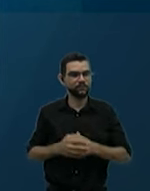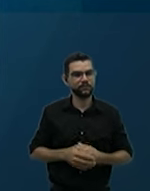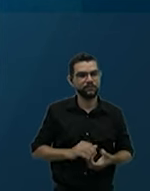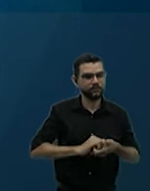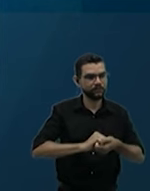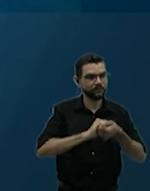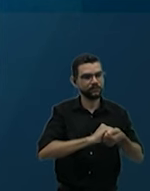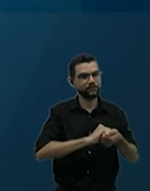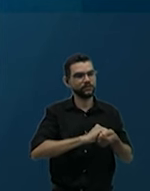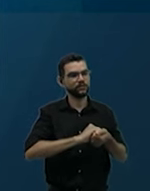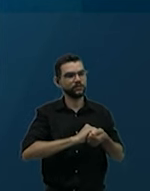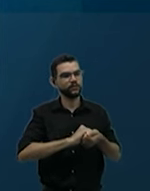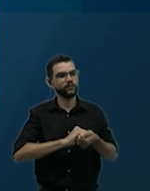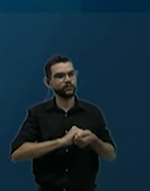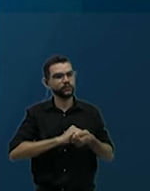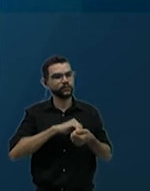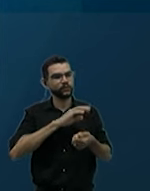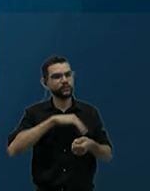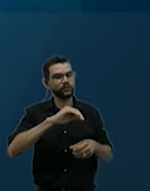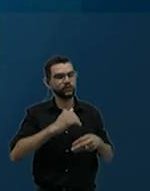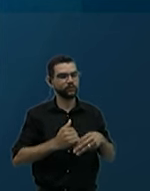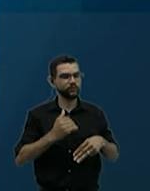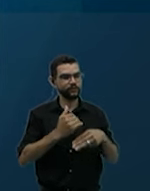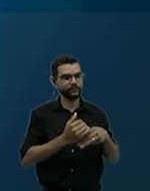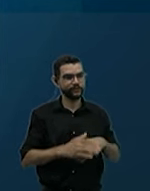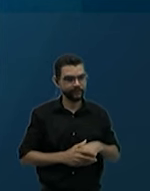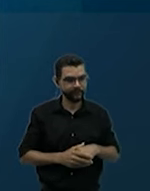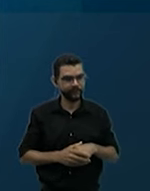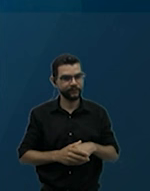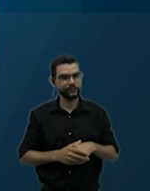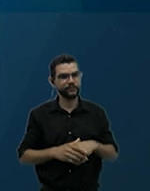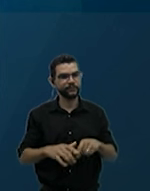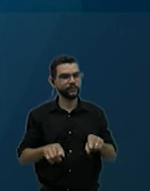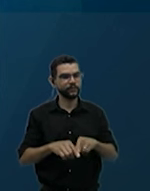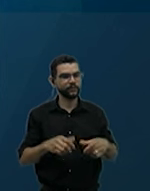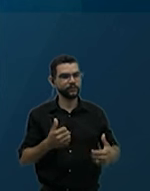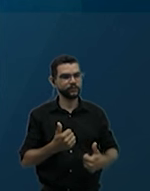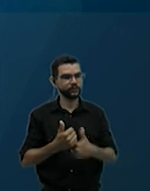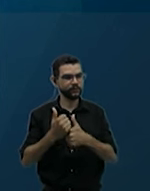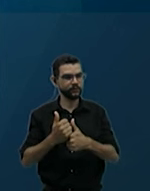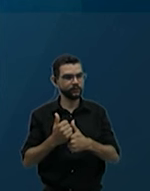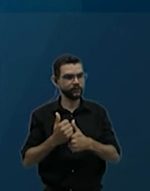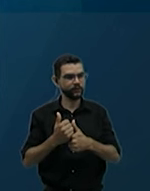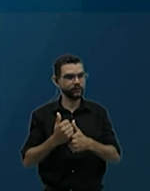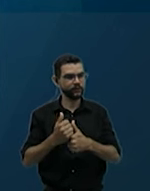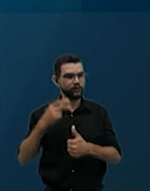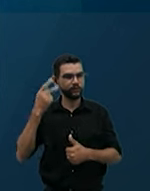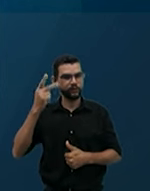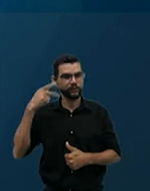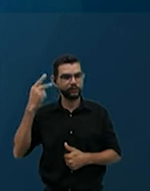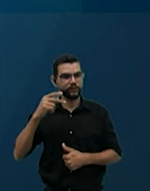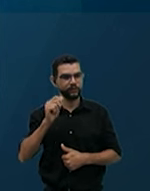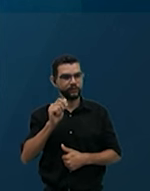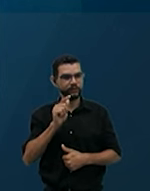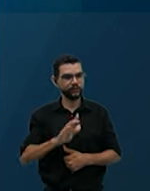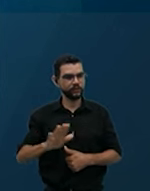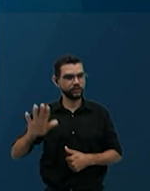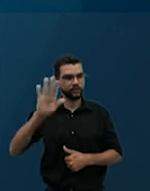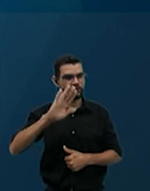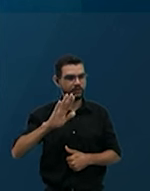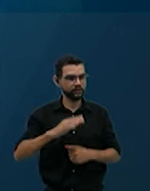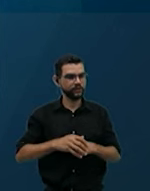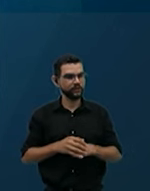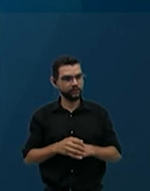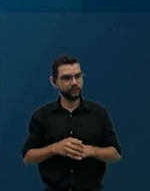colegiado. Nosso subprocurador-geral da República, doutor Brasilino Pereira dos Santos, as senhoras e os senhores